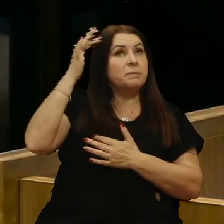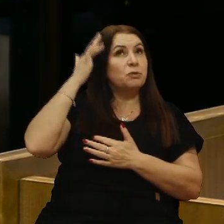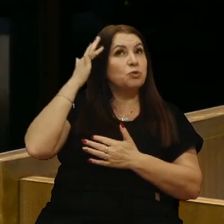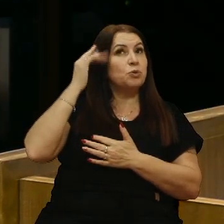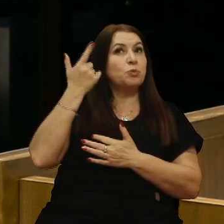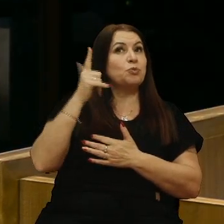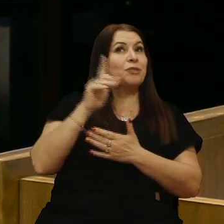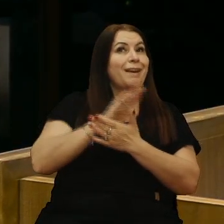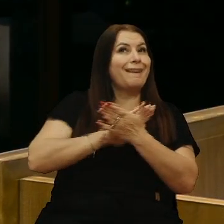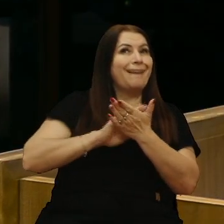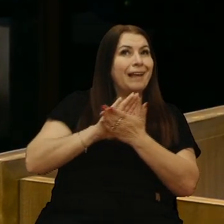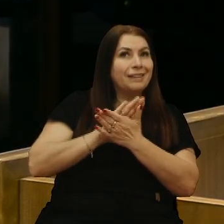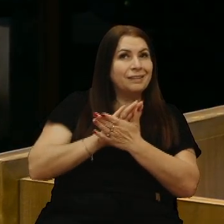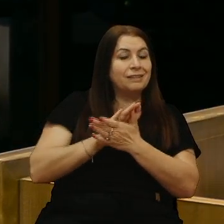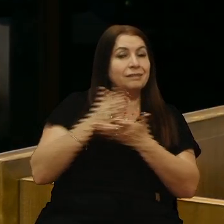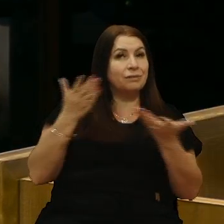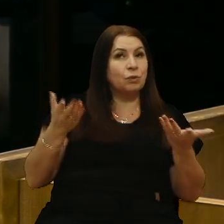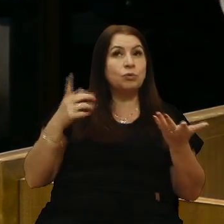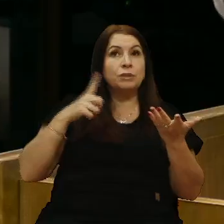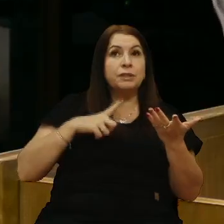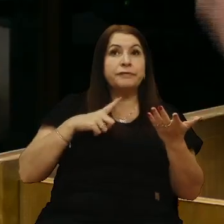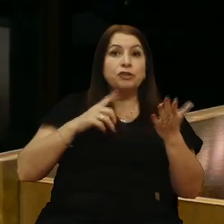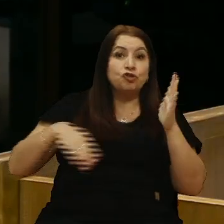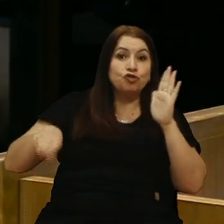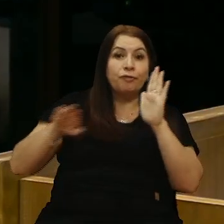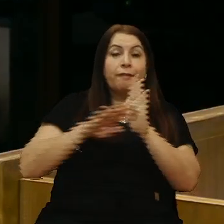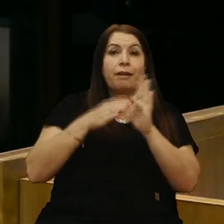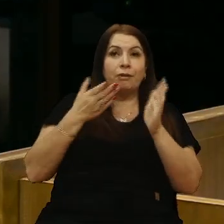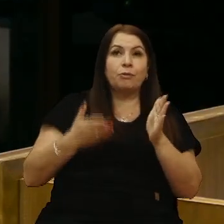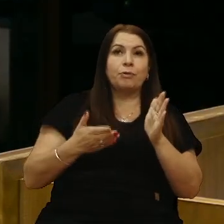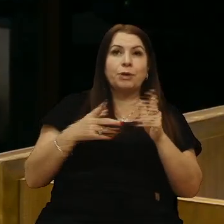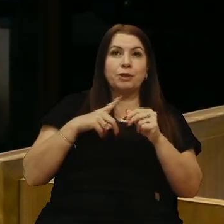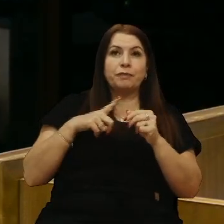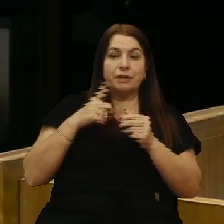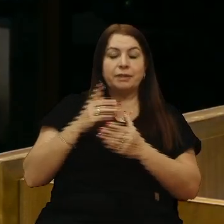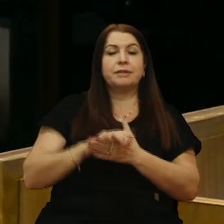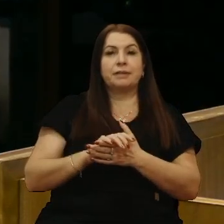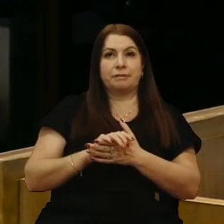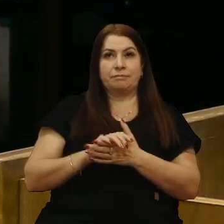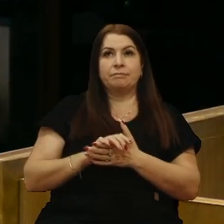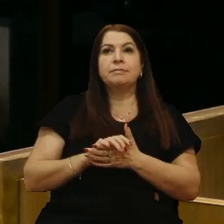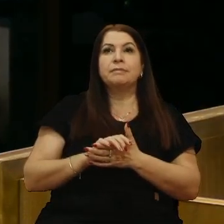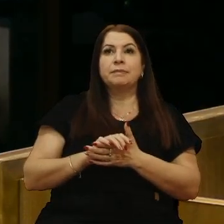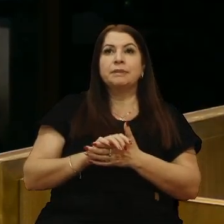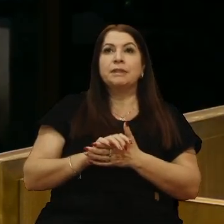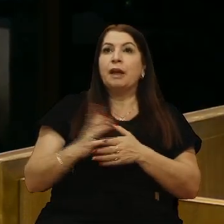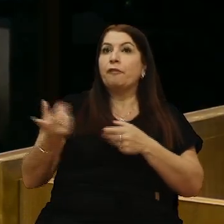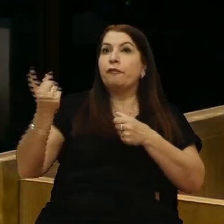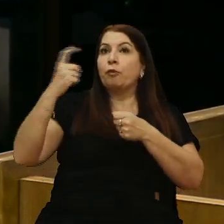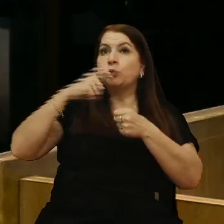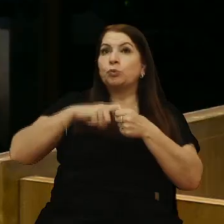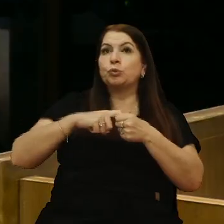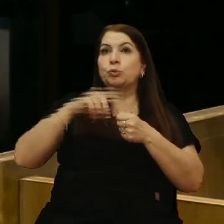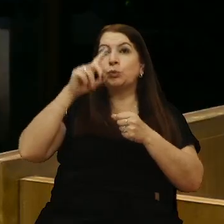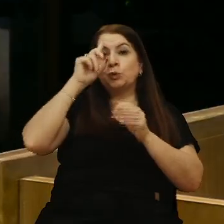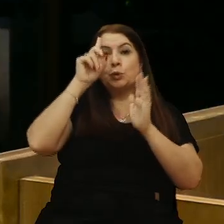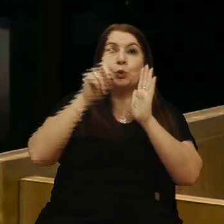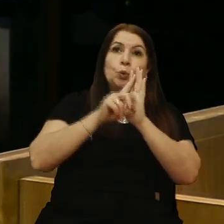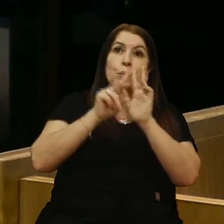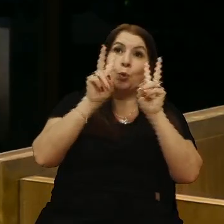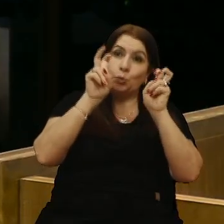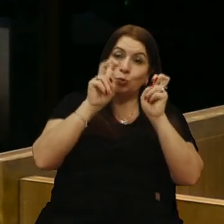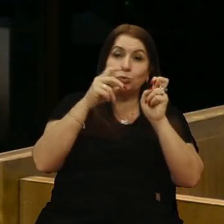tinha nada, aonde que vai chegar agora e o quanto que vai ter. Ou seja, voltou a ser dono do que é